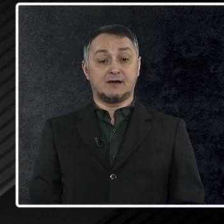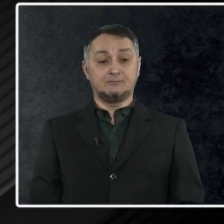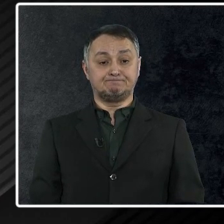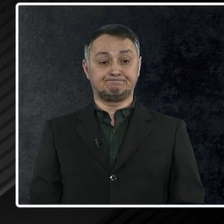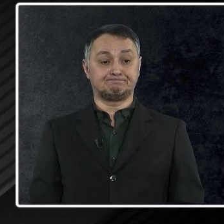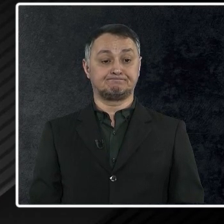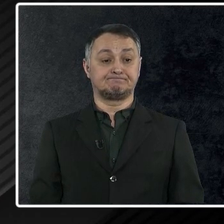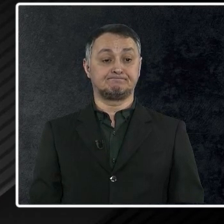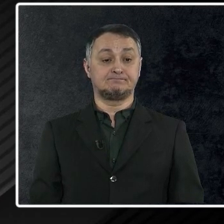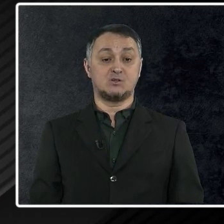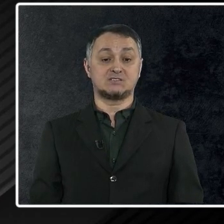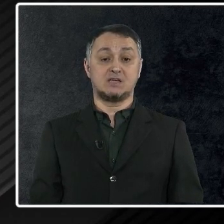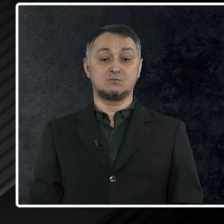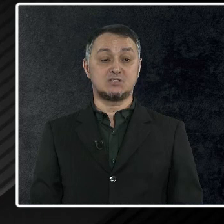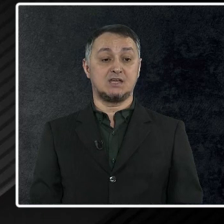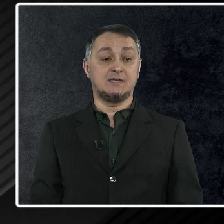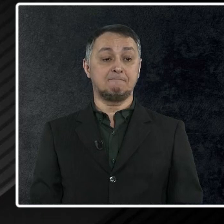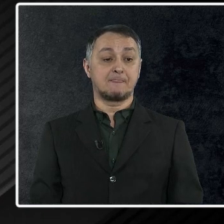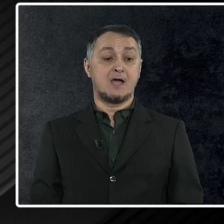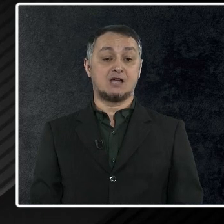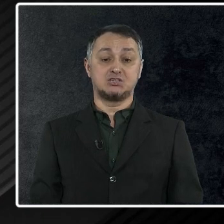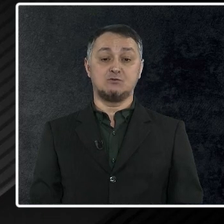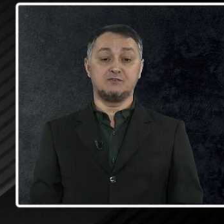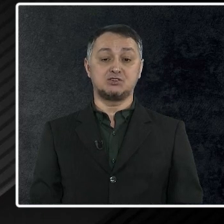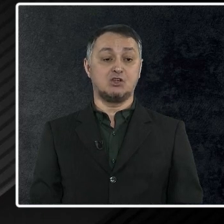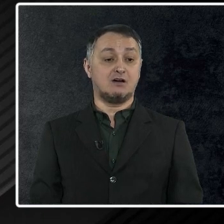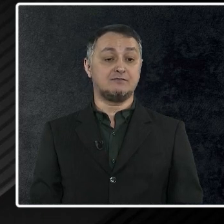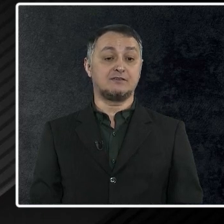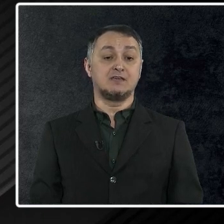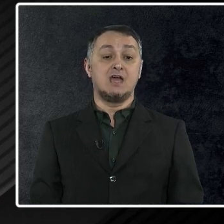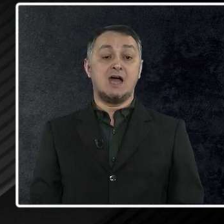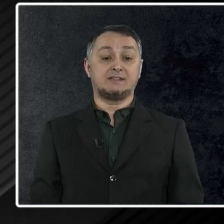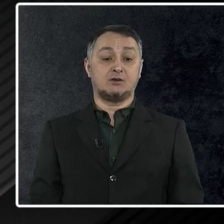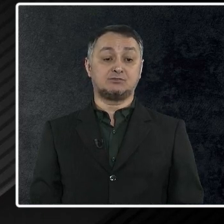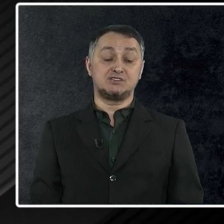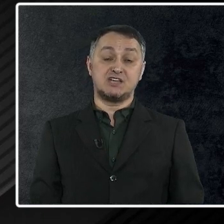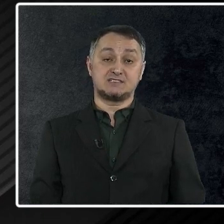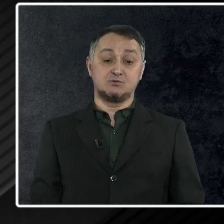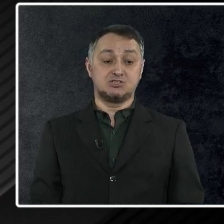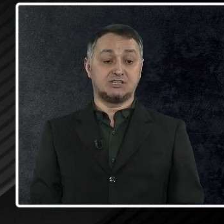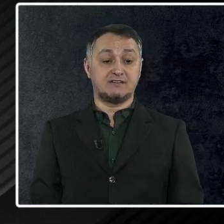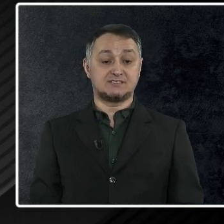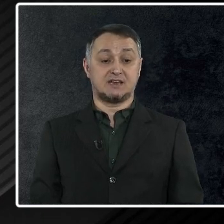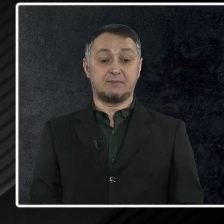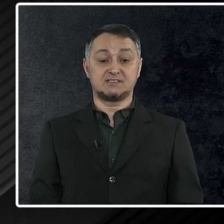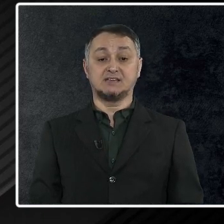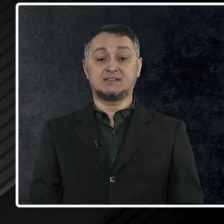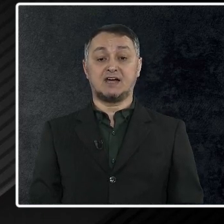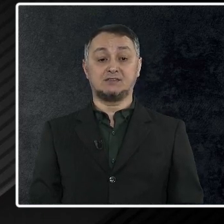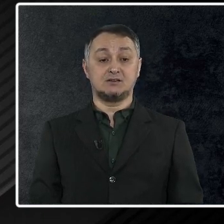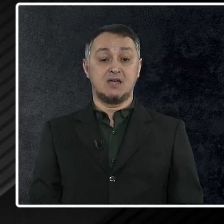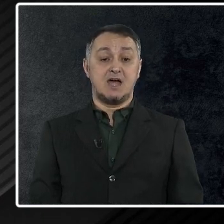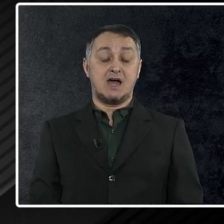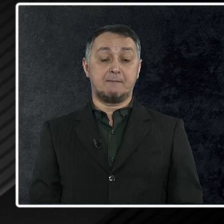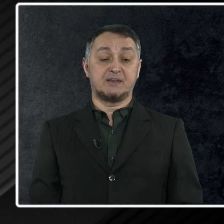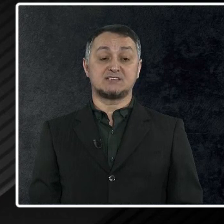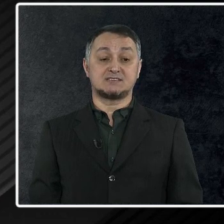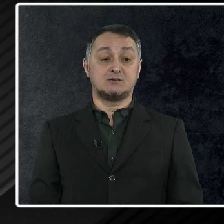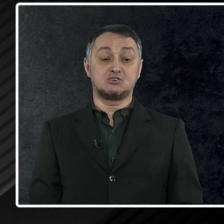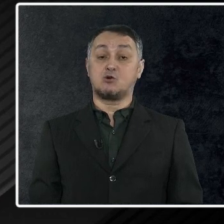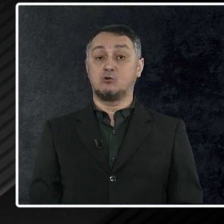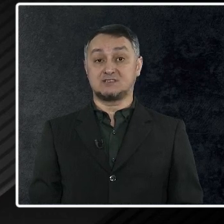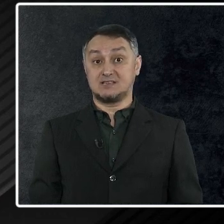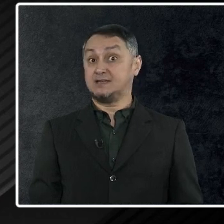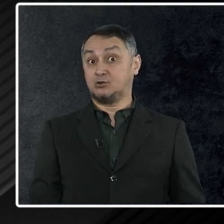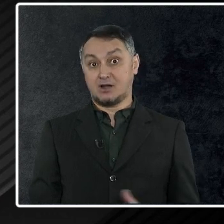fim, então, nós temos aí artigo 29, até o 30º dia deve ser apresentada a